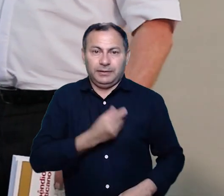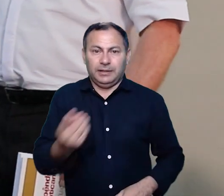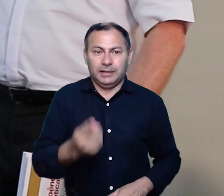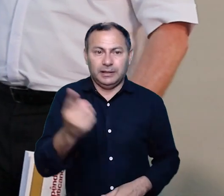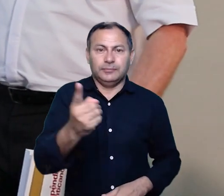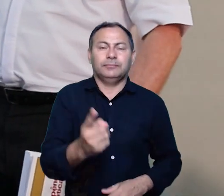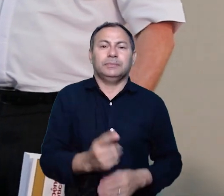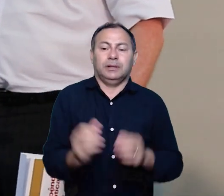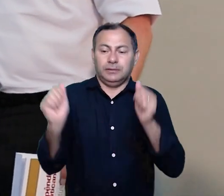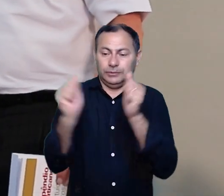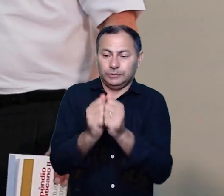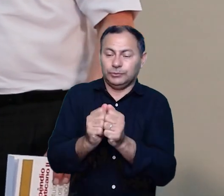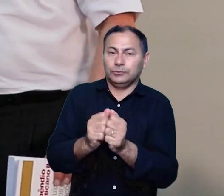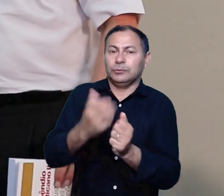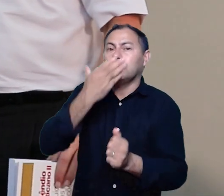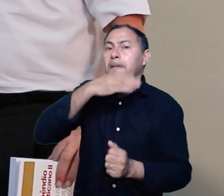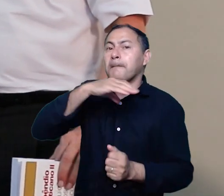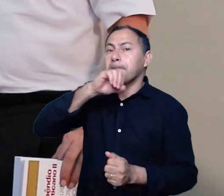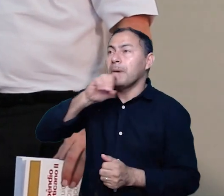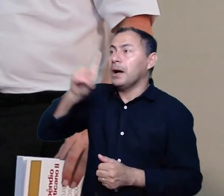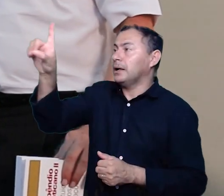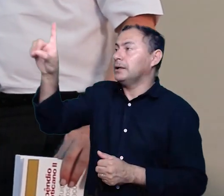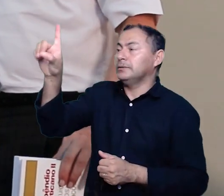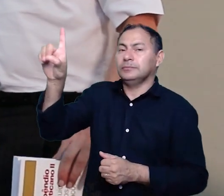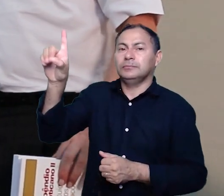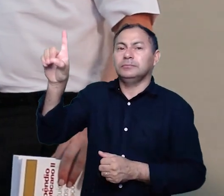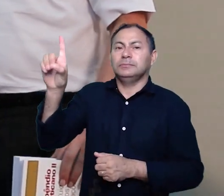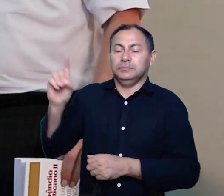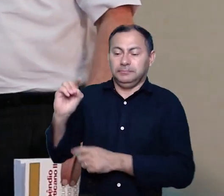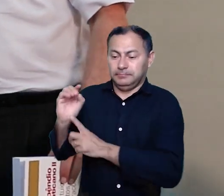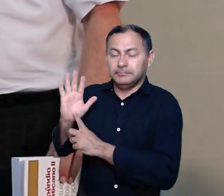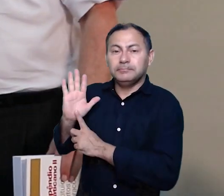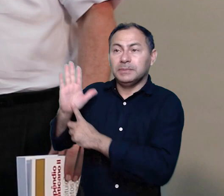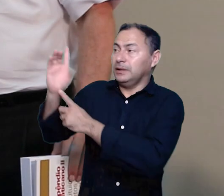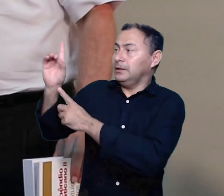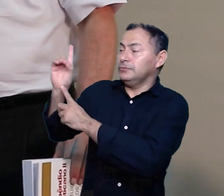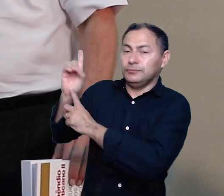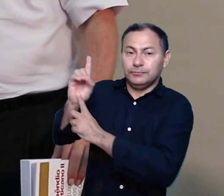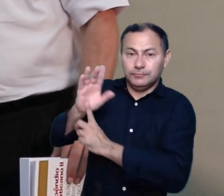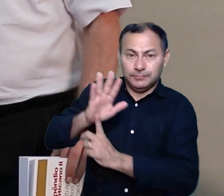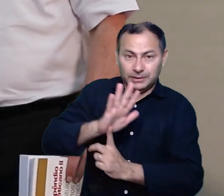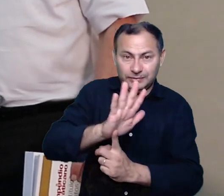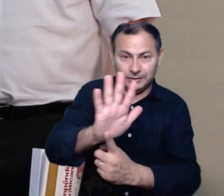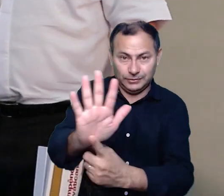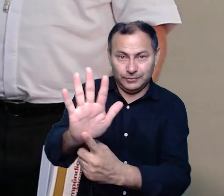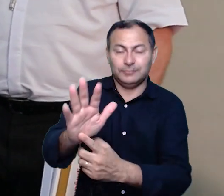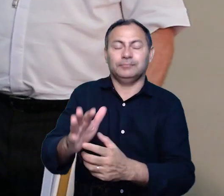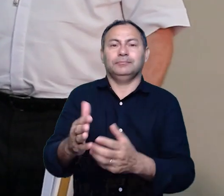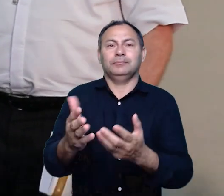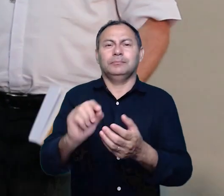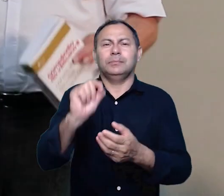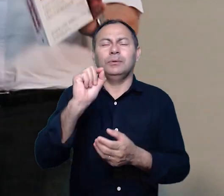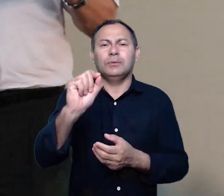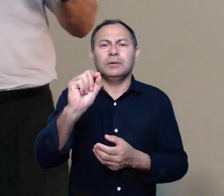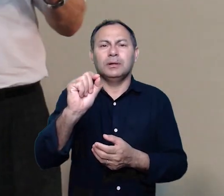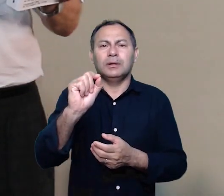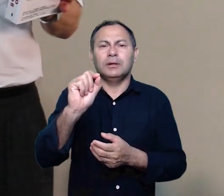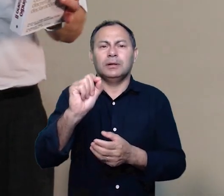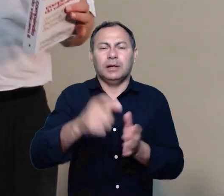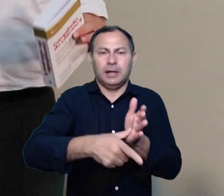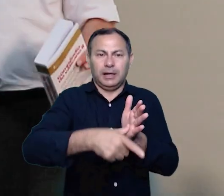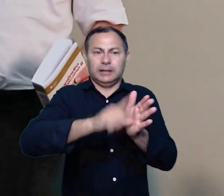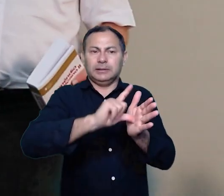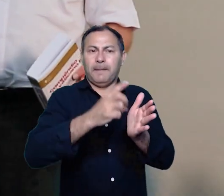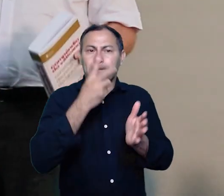Anunciamo-vos a vida eterna que estava junto do Pai e se nos manifestou. O